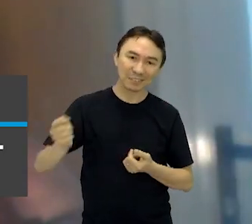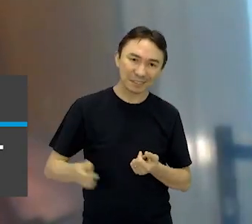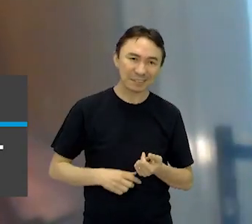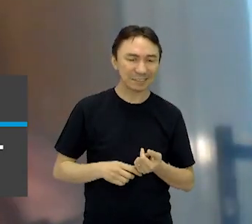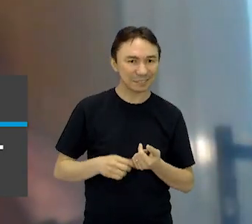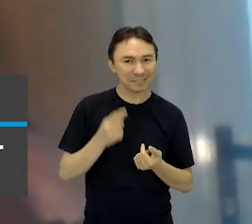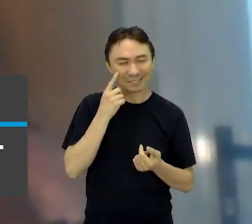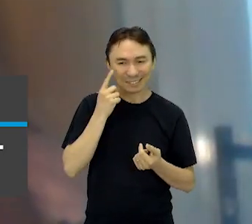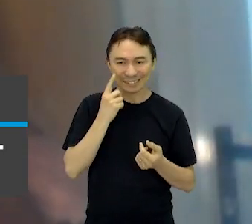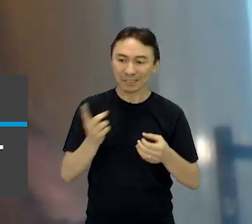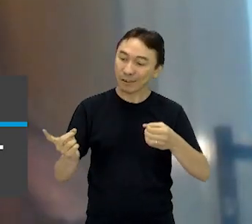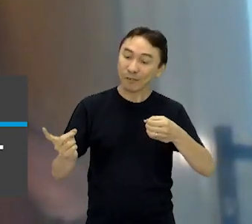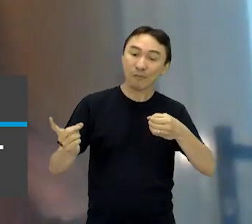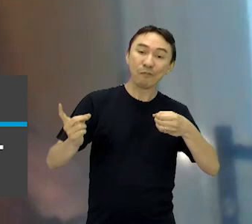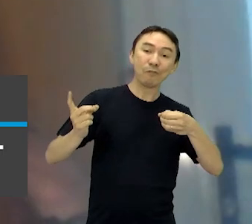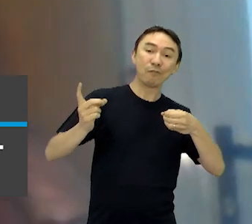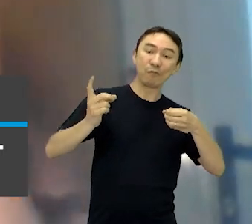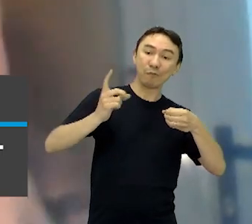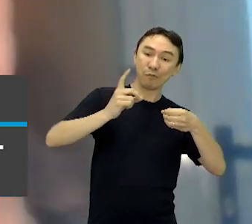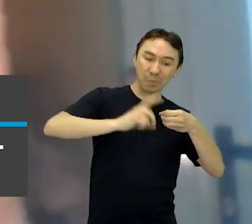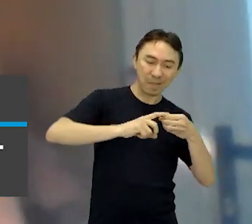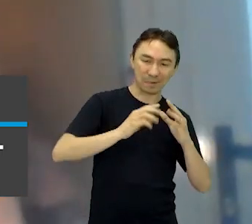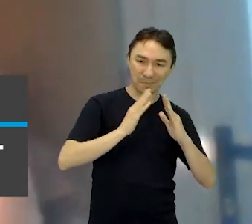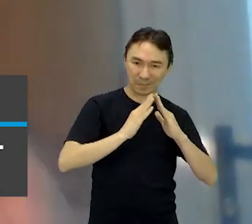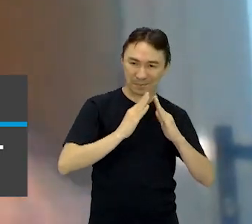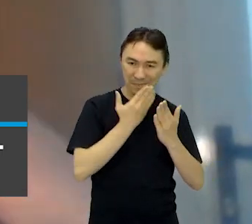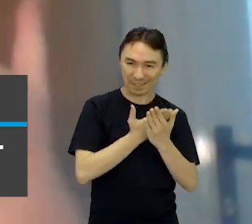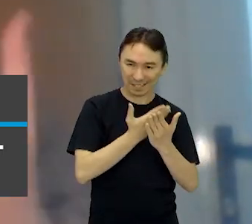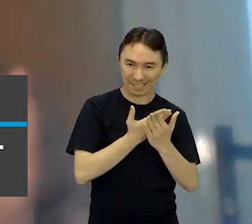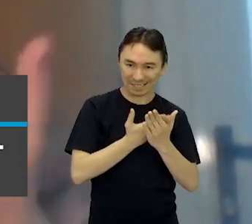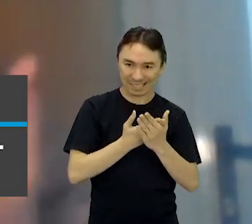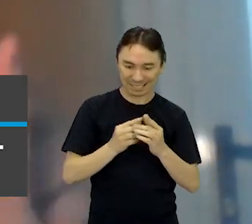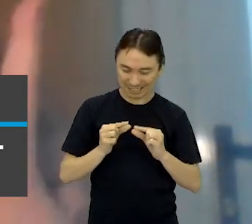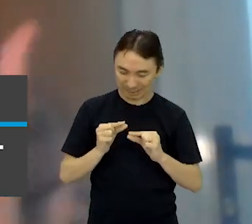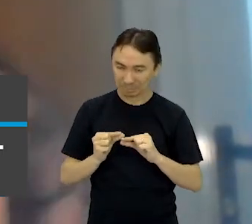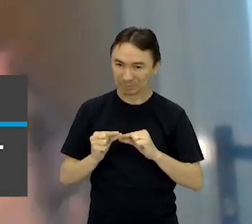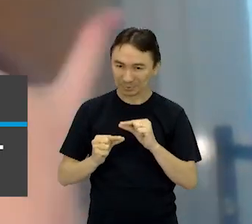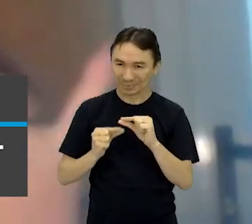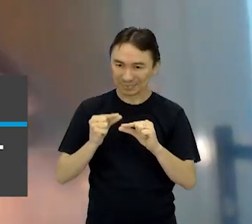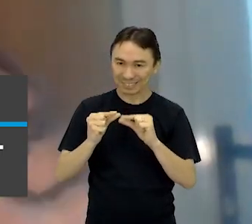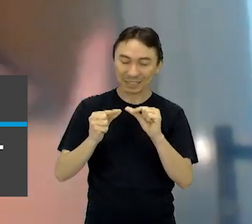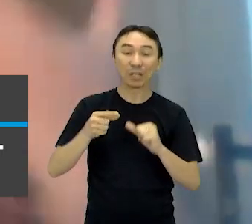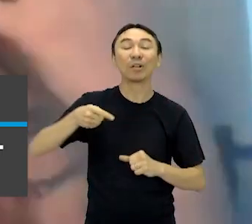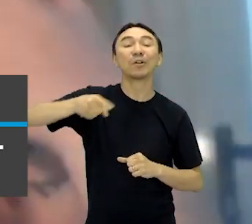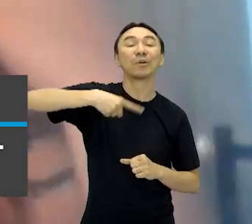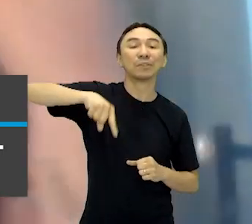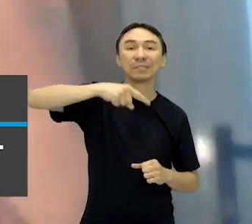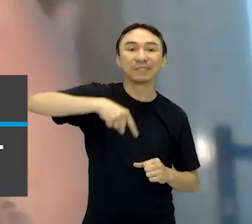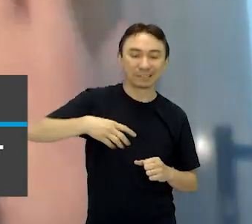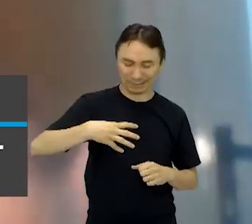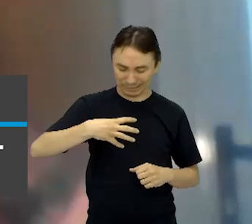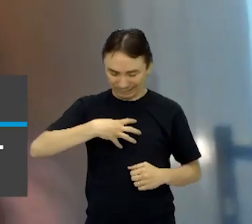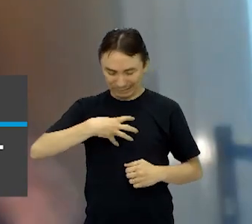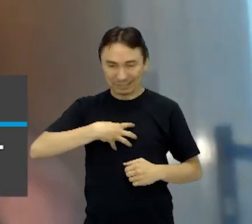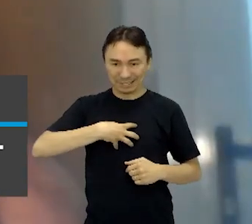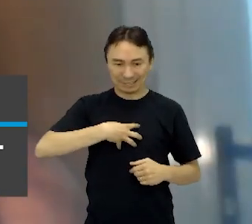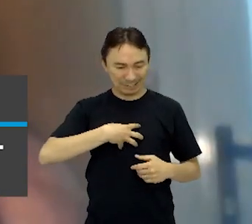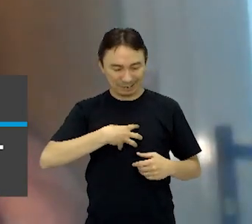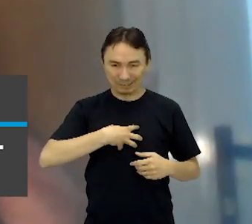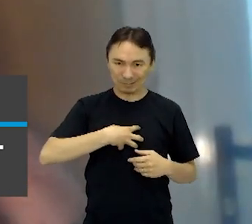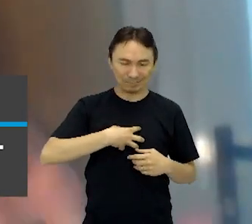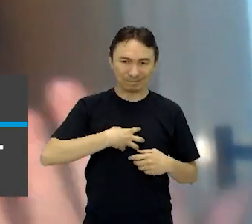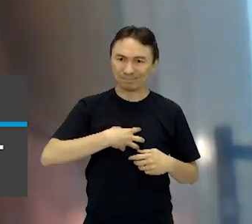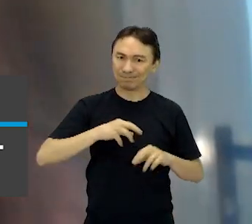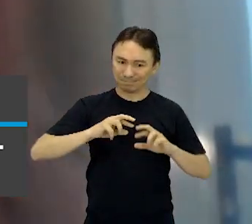retornando às aulas presenciais, não é? E isso pode estar causando um montão de sentimentos, emoções diferentes na